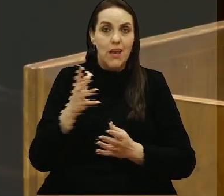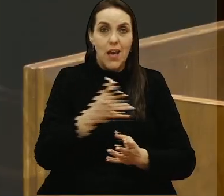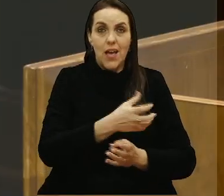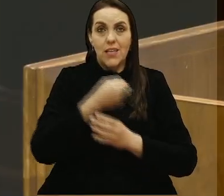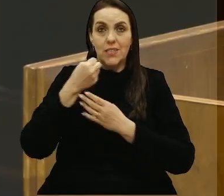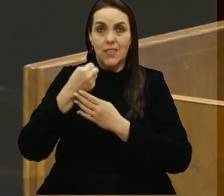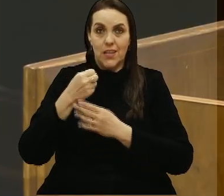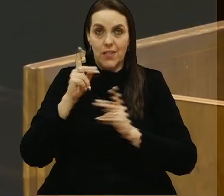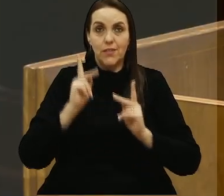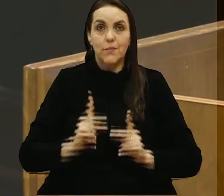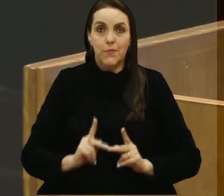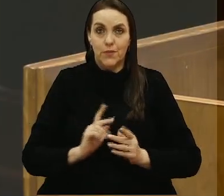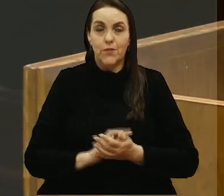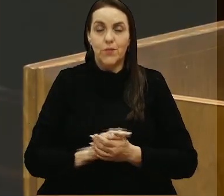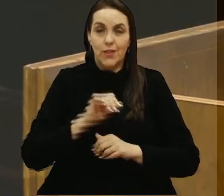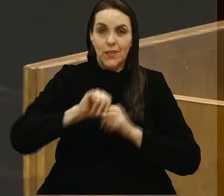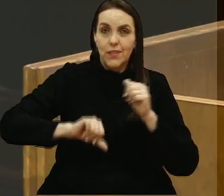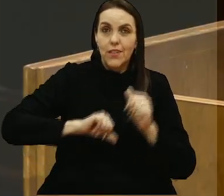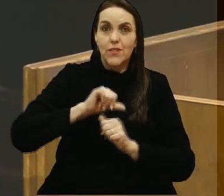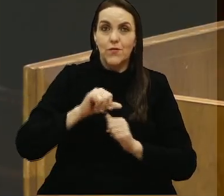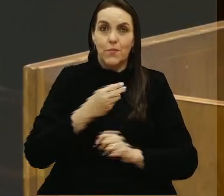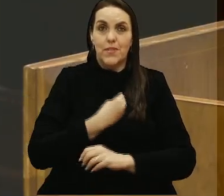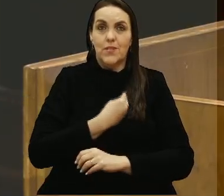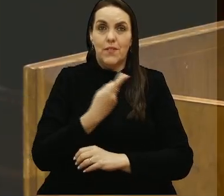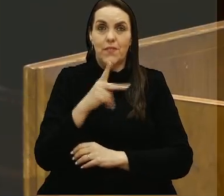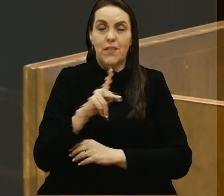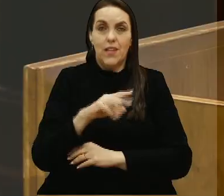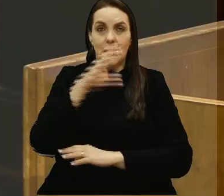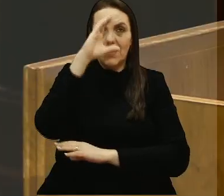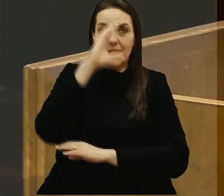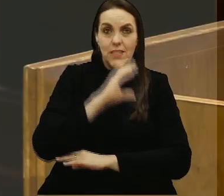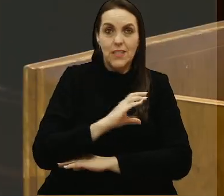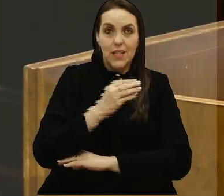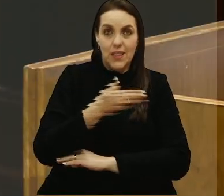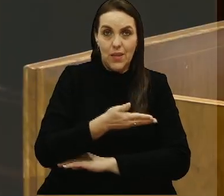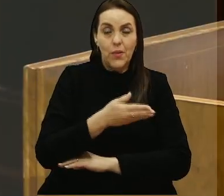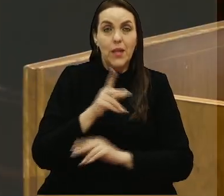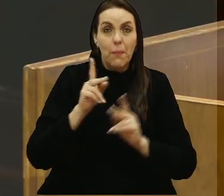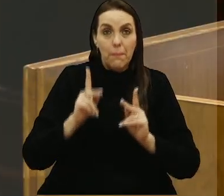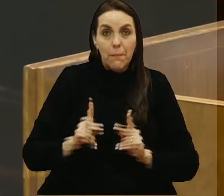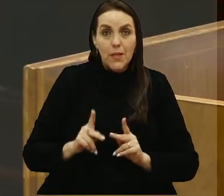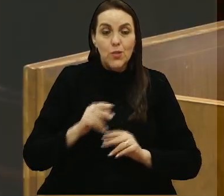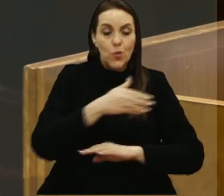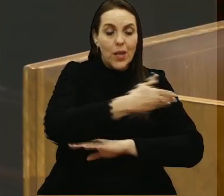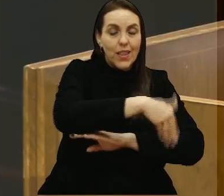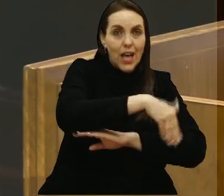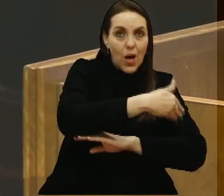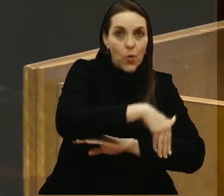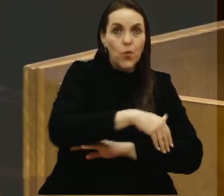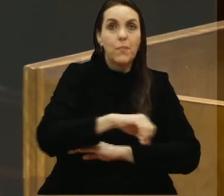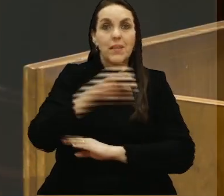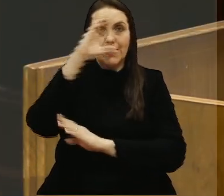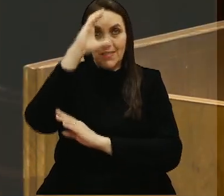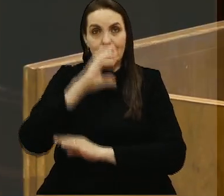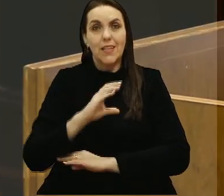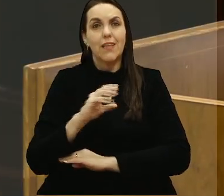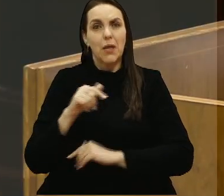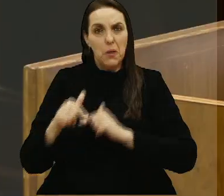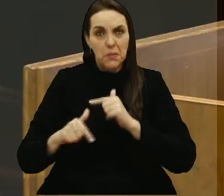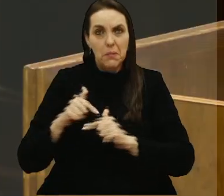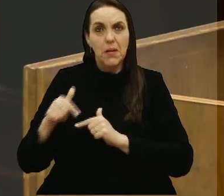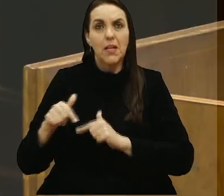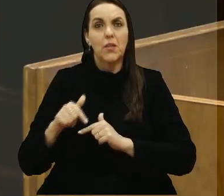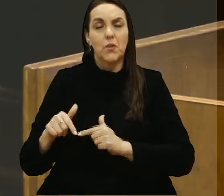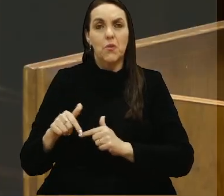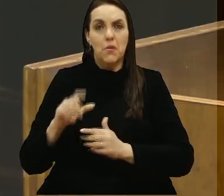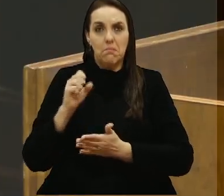pessoas, transformar elas de cidadão, de pessoa em situação de rua, para um trabalhador